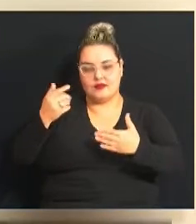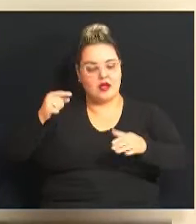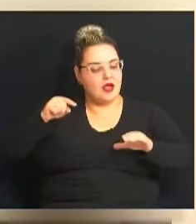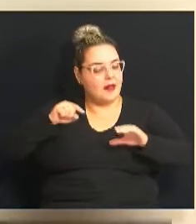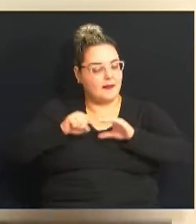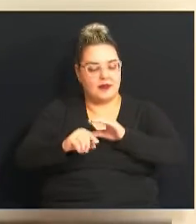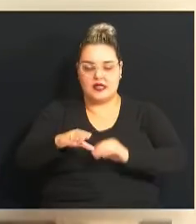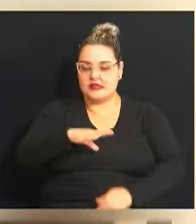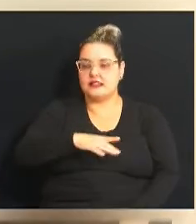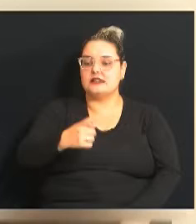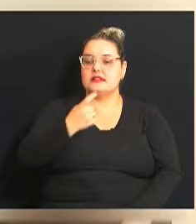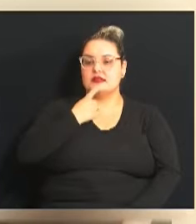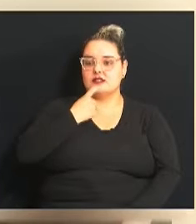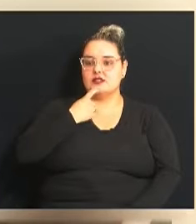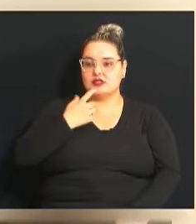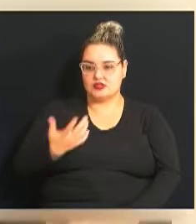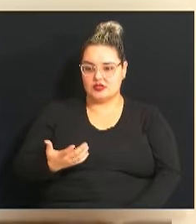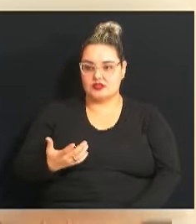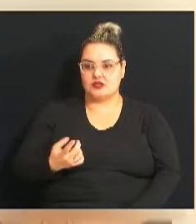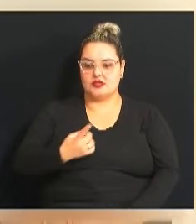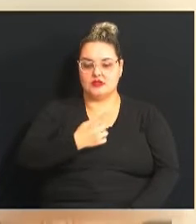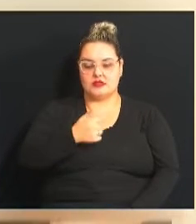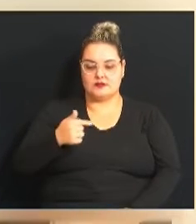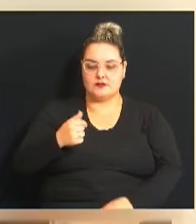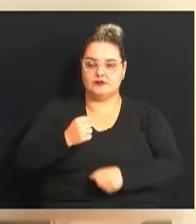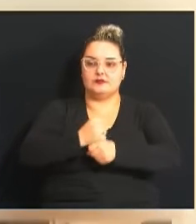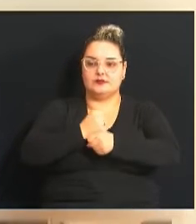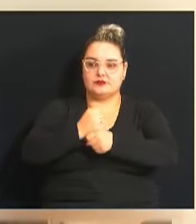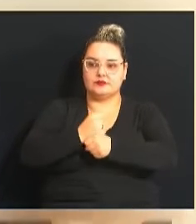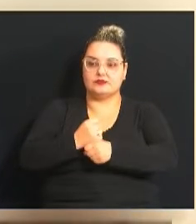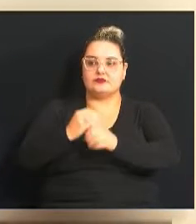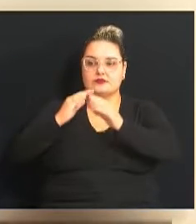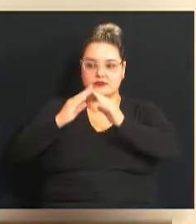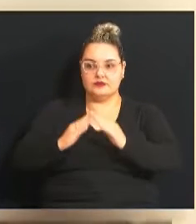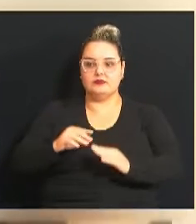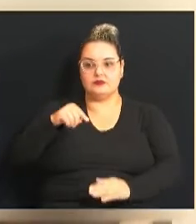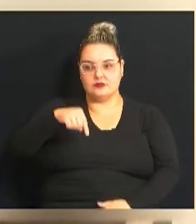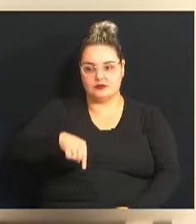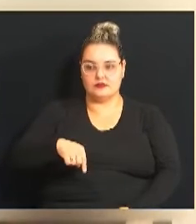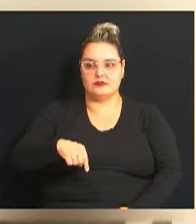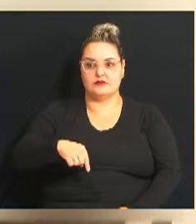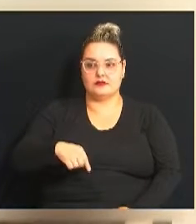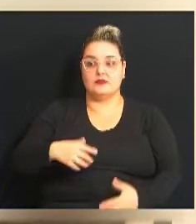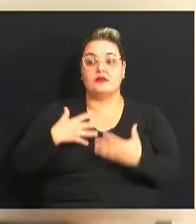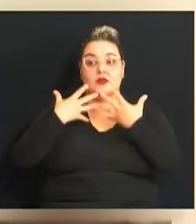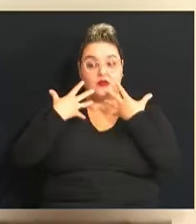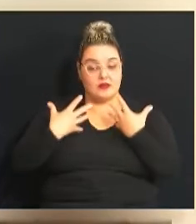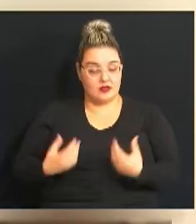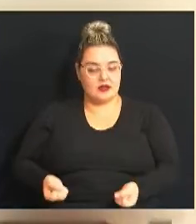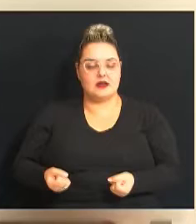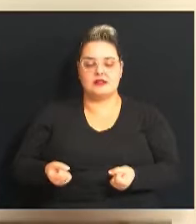cidade de Campinas, que há 17 anos eu resido aqui e fui super bem recebida.